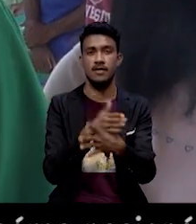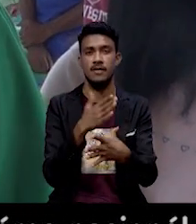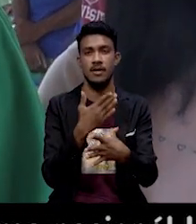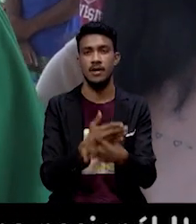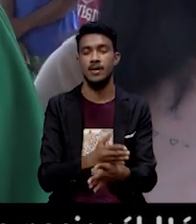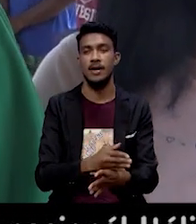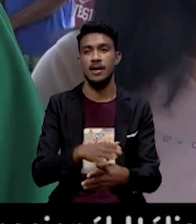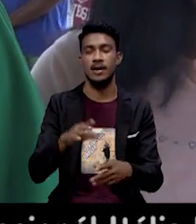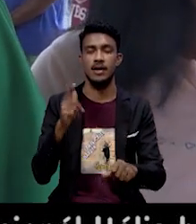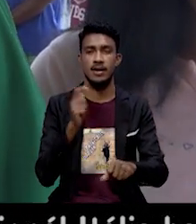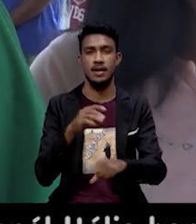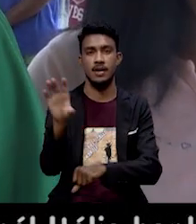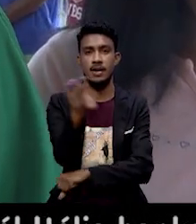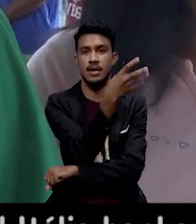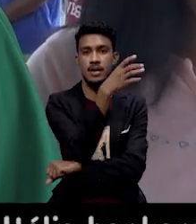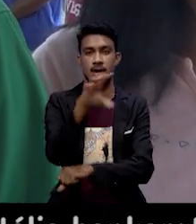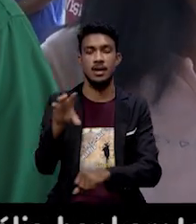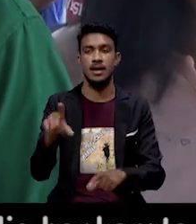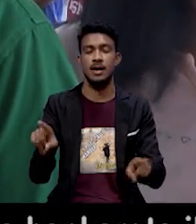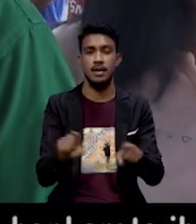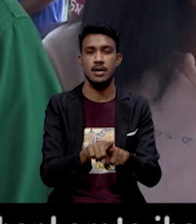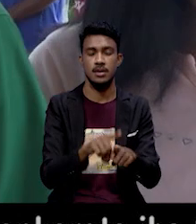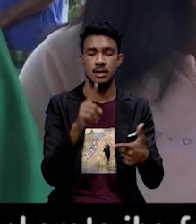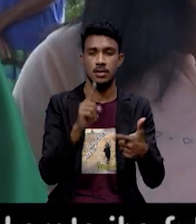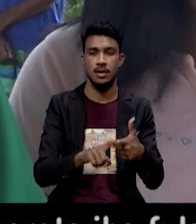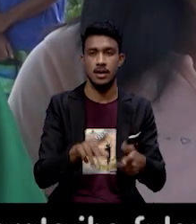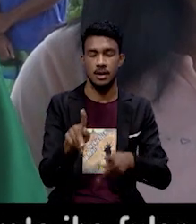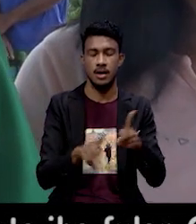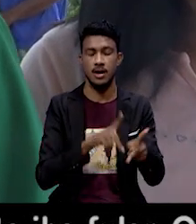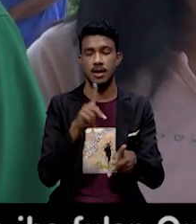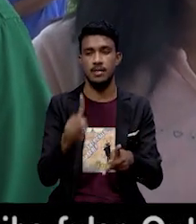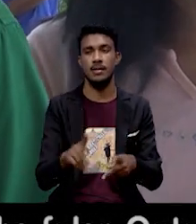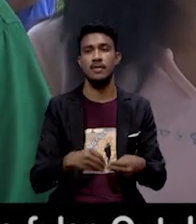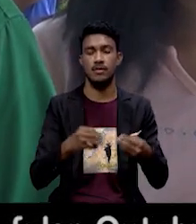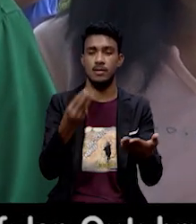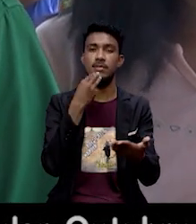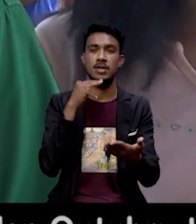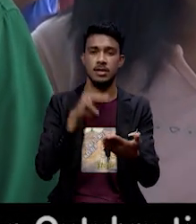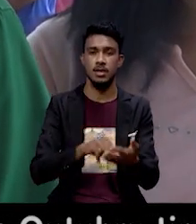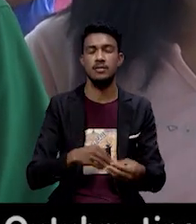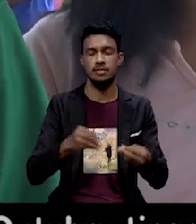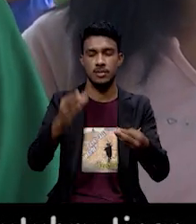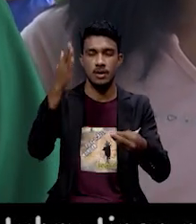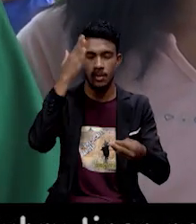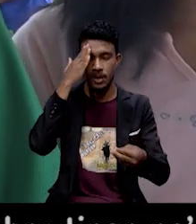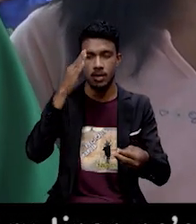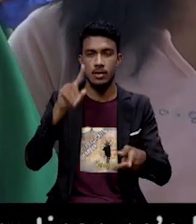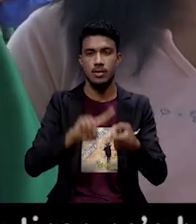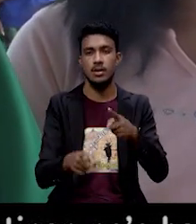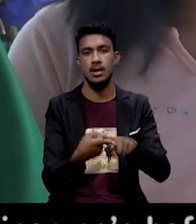Badahulu, Badaruak, hane sang ema, atu tatoli de mensagem solidariedade humana, ba maluk Sira